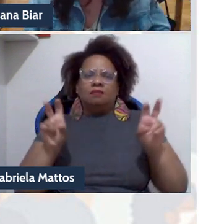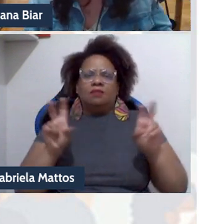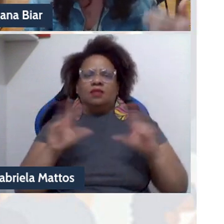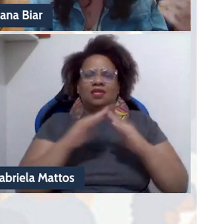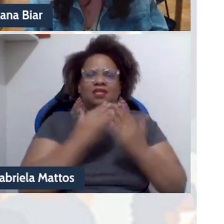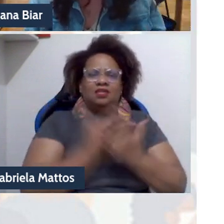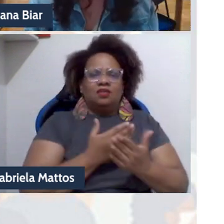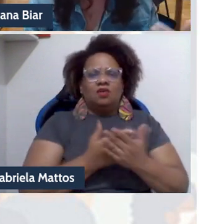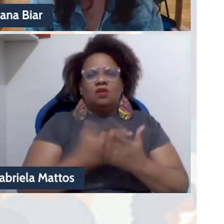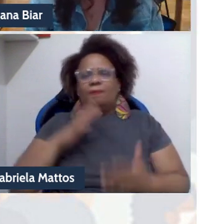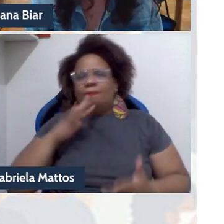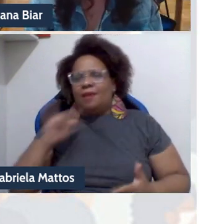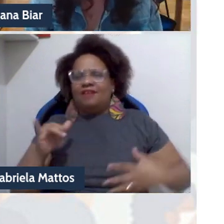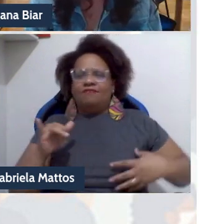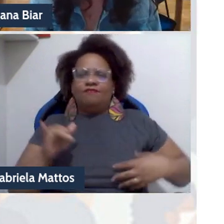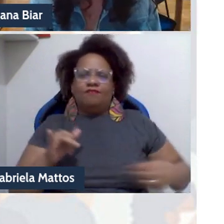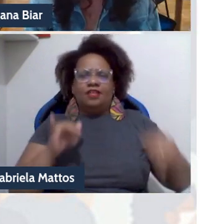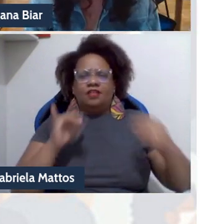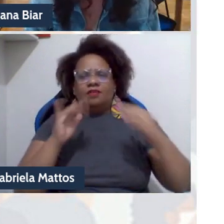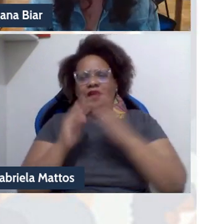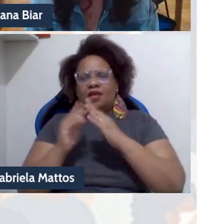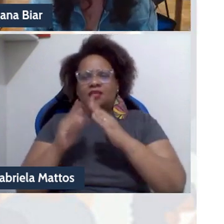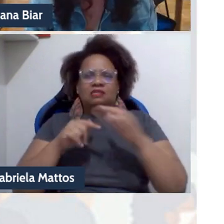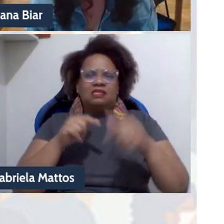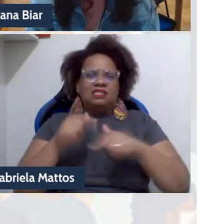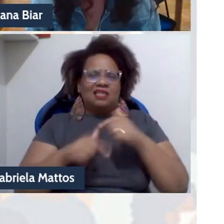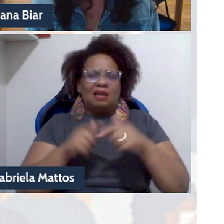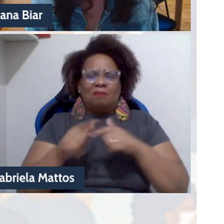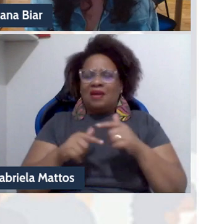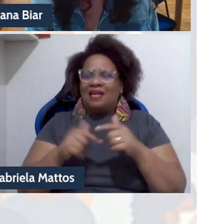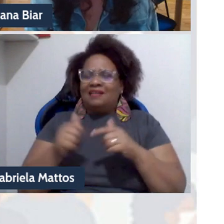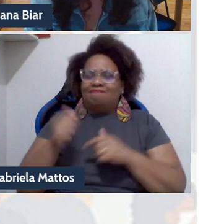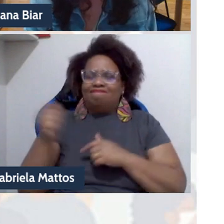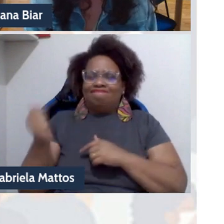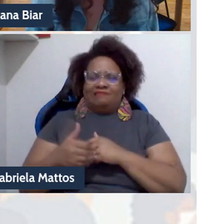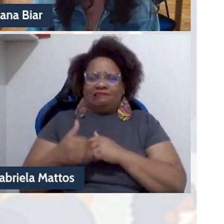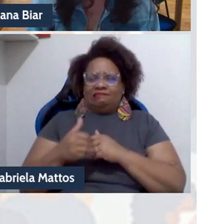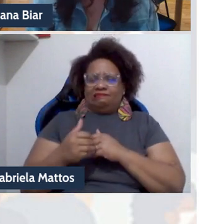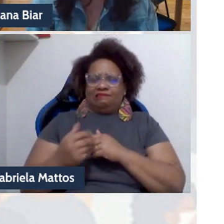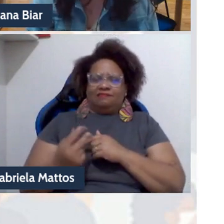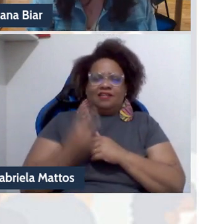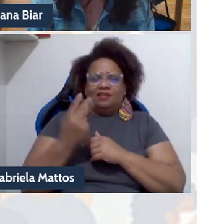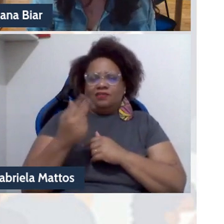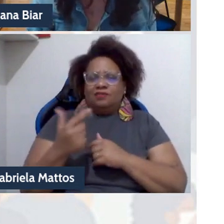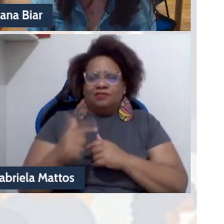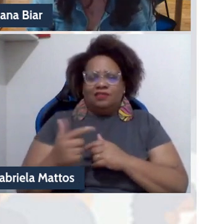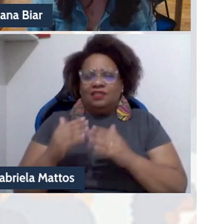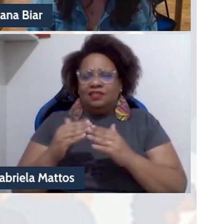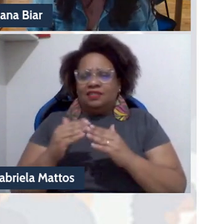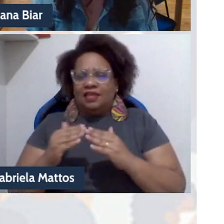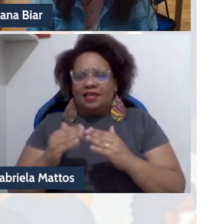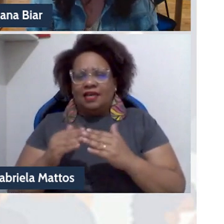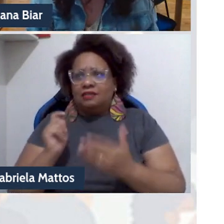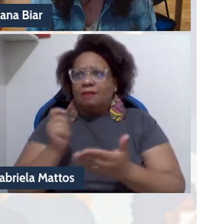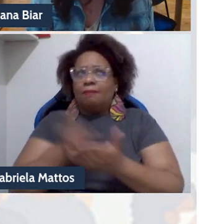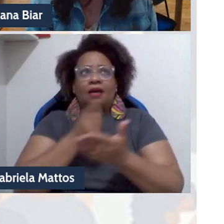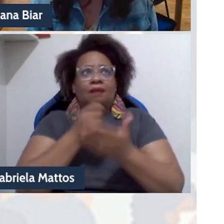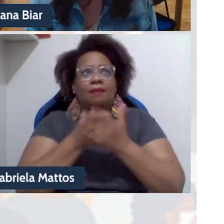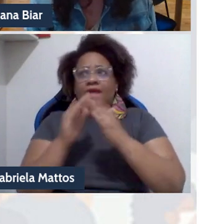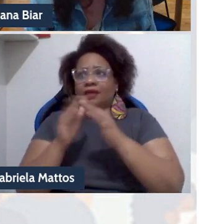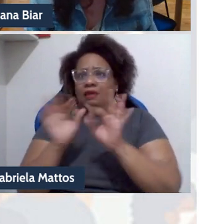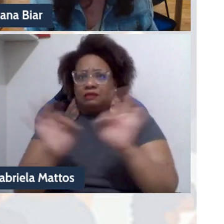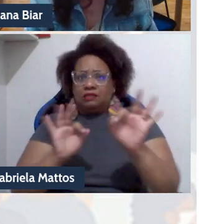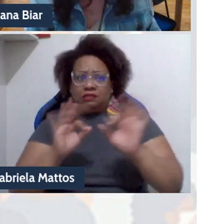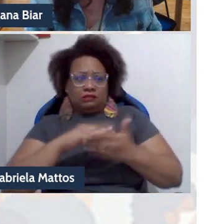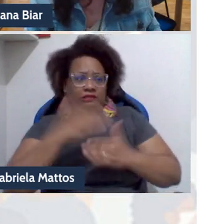pais, do filho, da casa, do trabalho precarizado, né? Do escritório improvisado, custeado por ela mesma, da sua